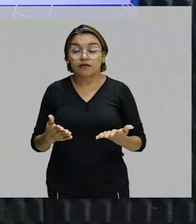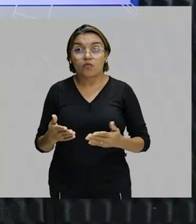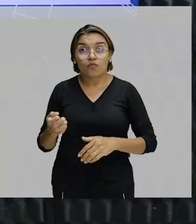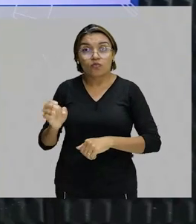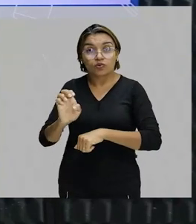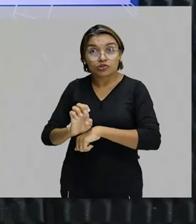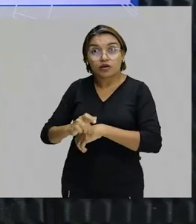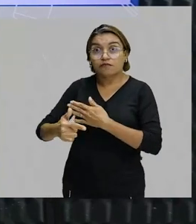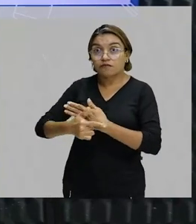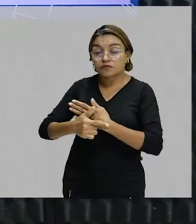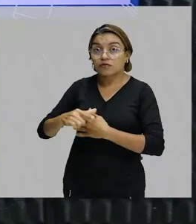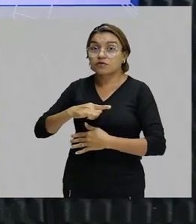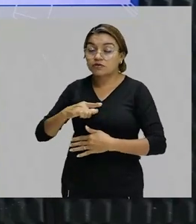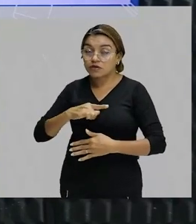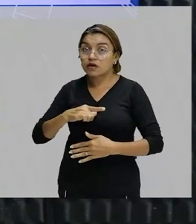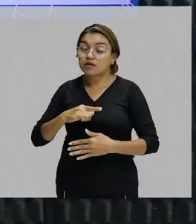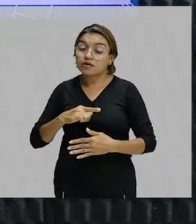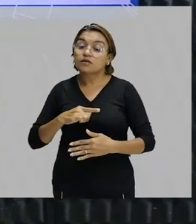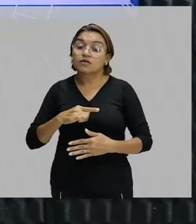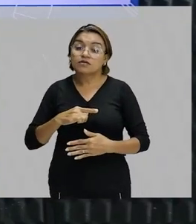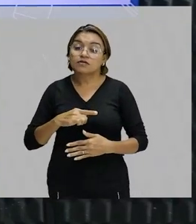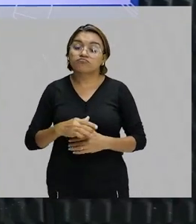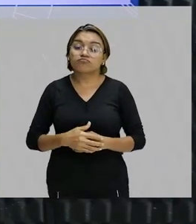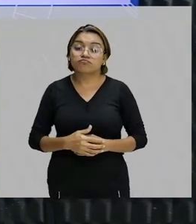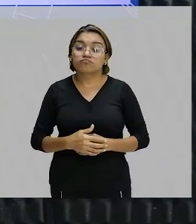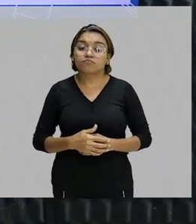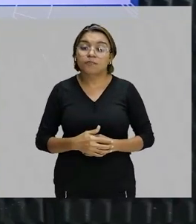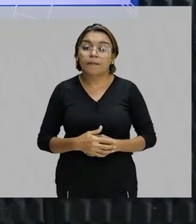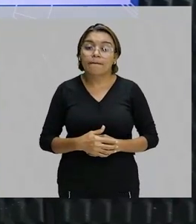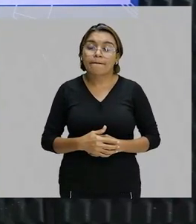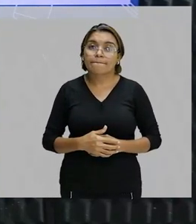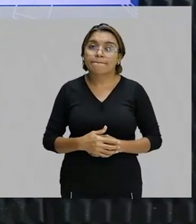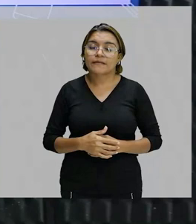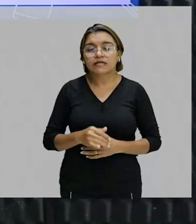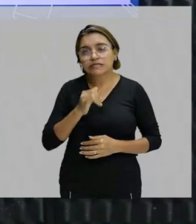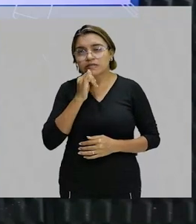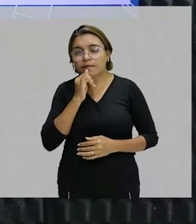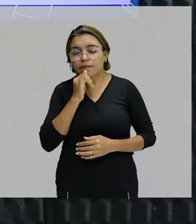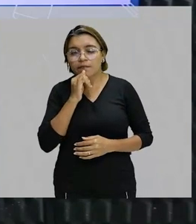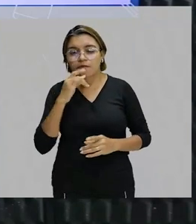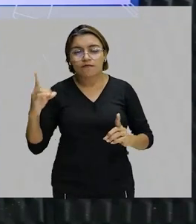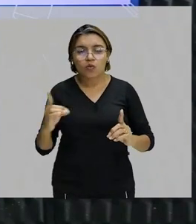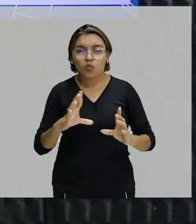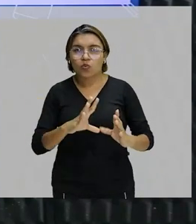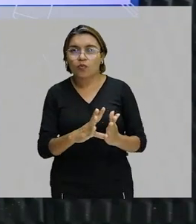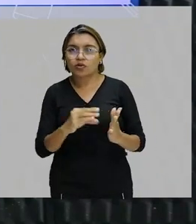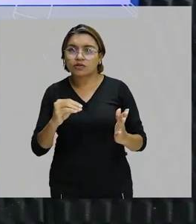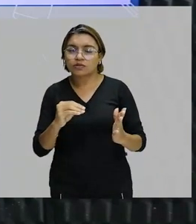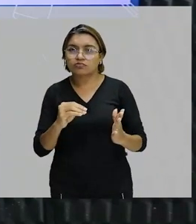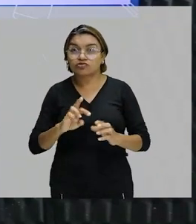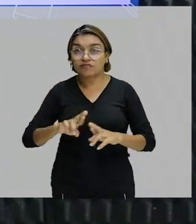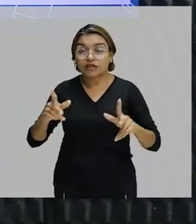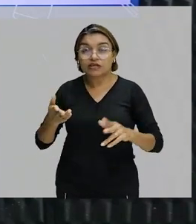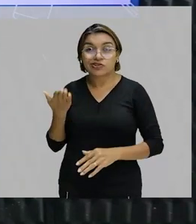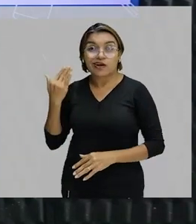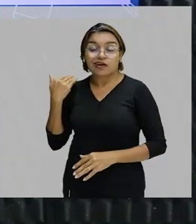do estado é basicamente Esse é um papel muito reduzido perante o modelo de estado que vinha acontecendo antes né que